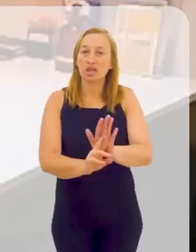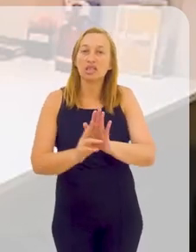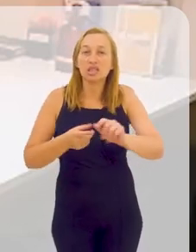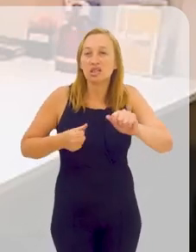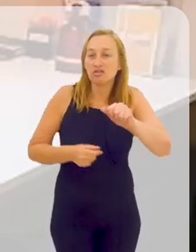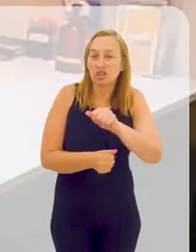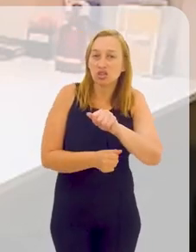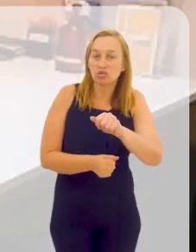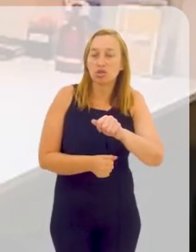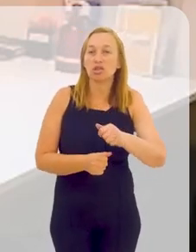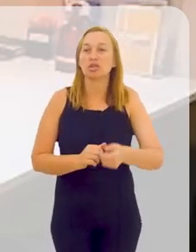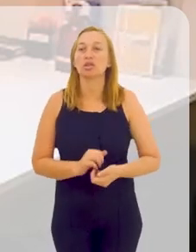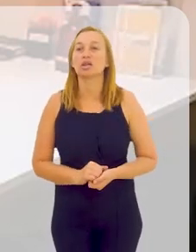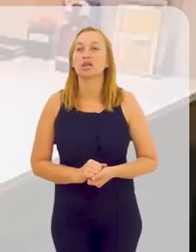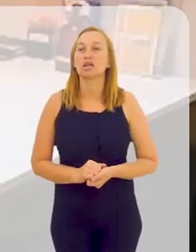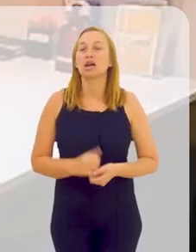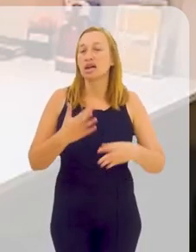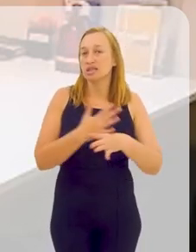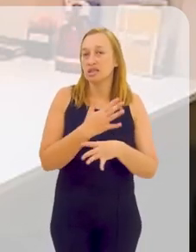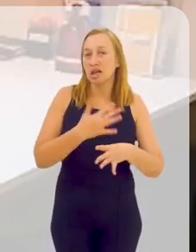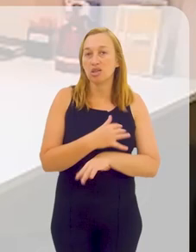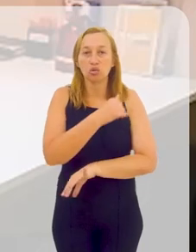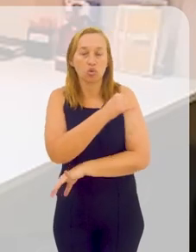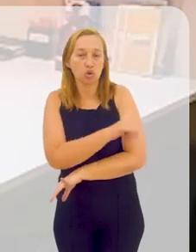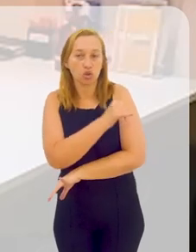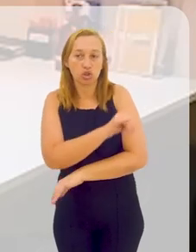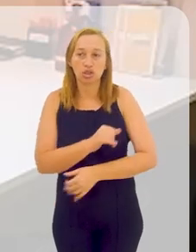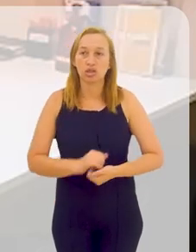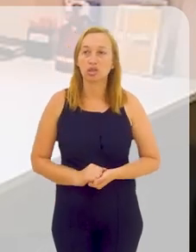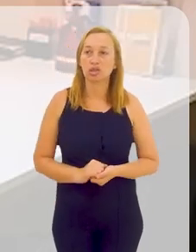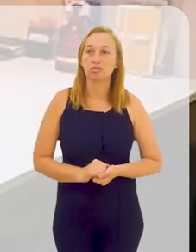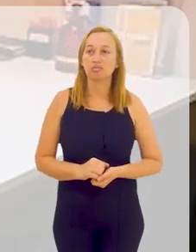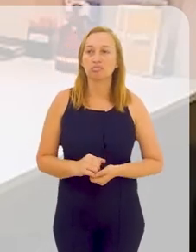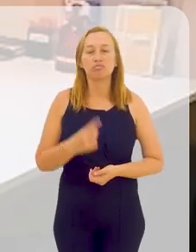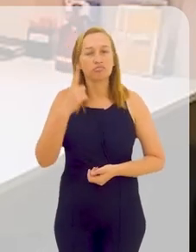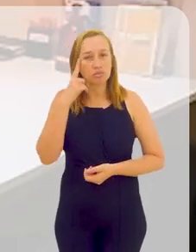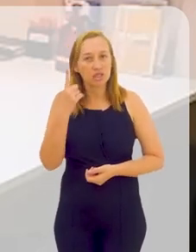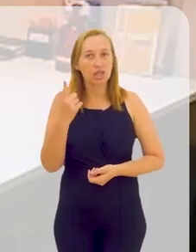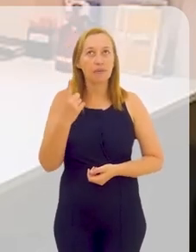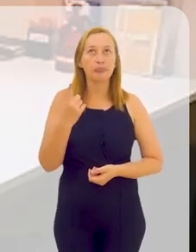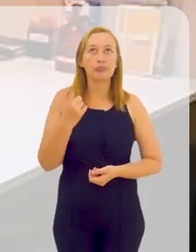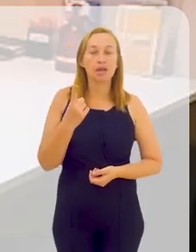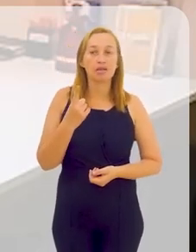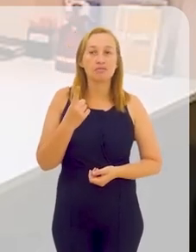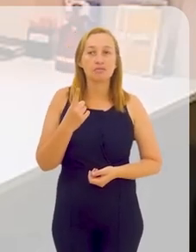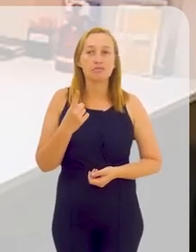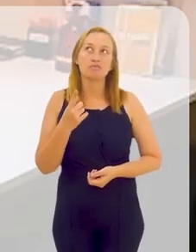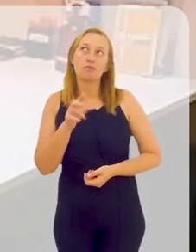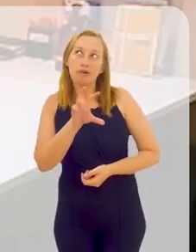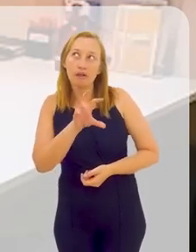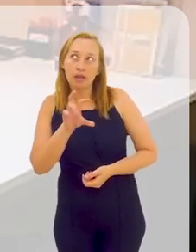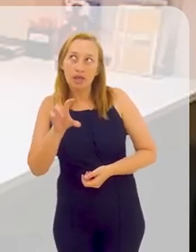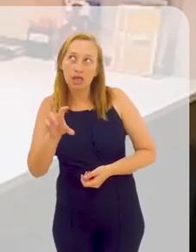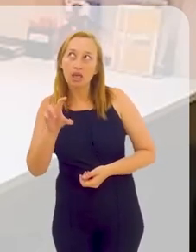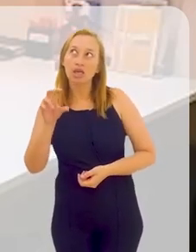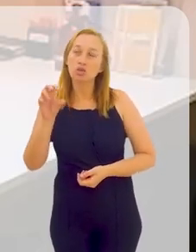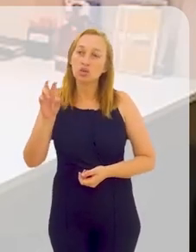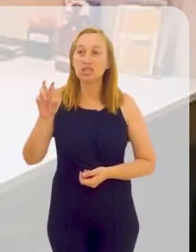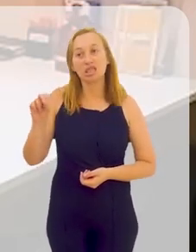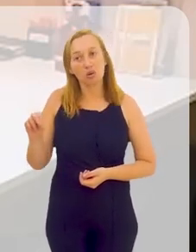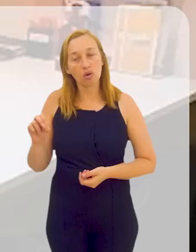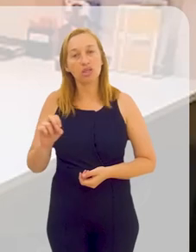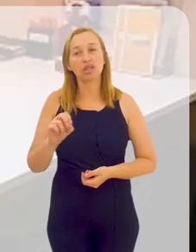representam investimento que foram trazidos a cidade do Rio de Janeiro para dar uma ideia da ordem de